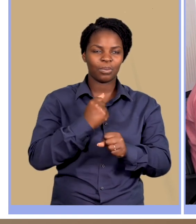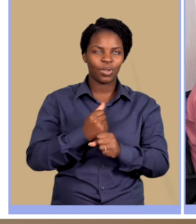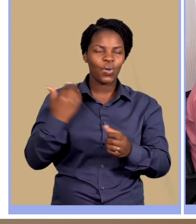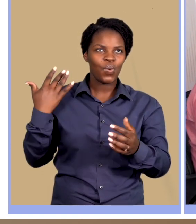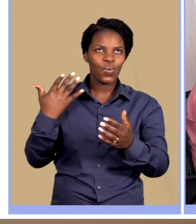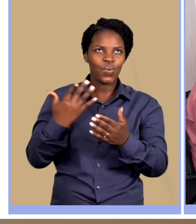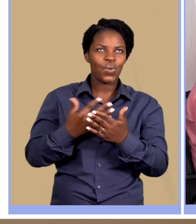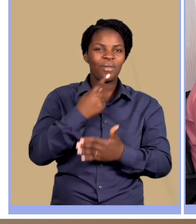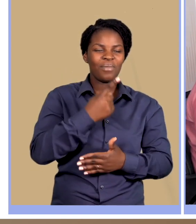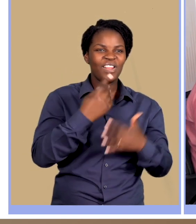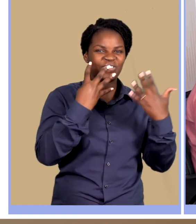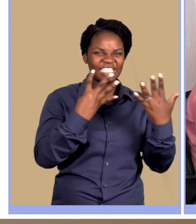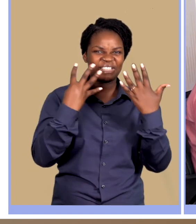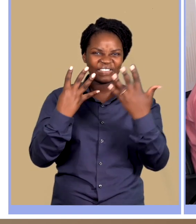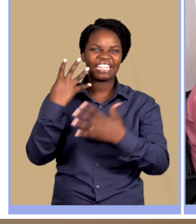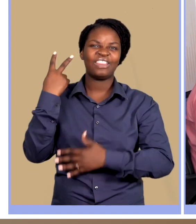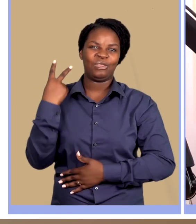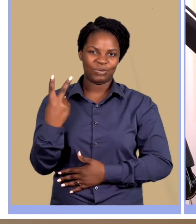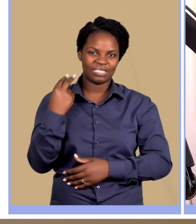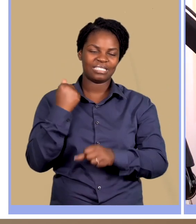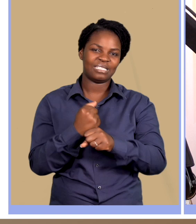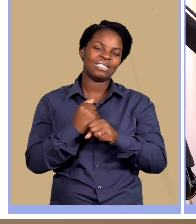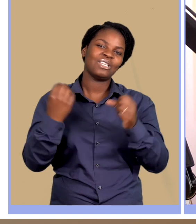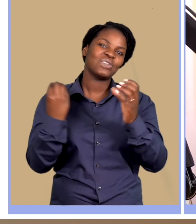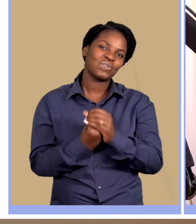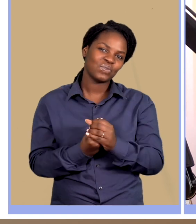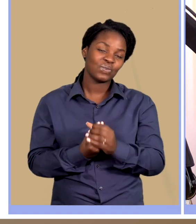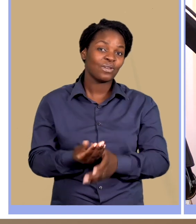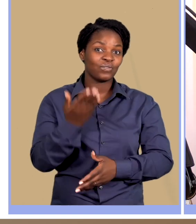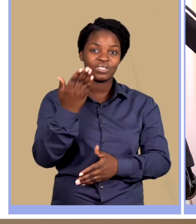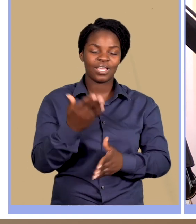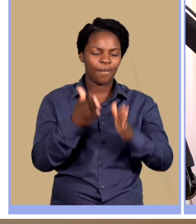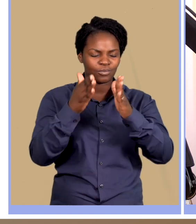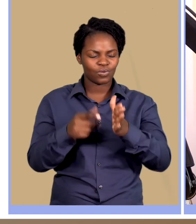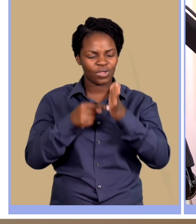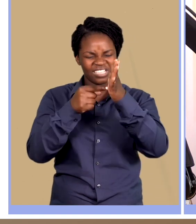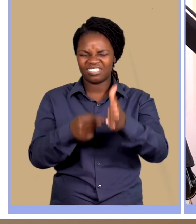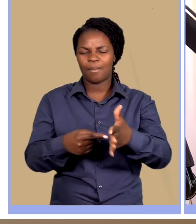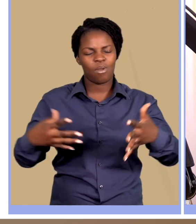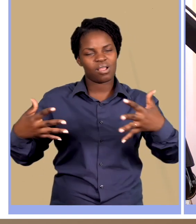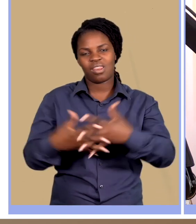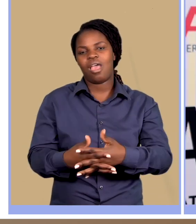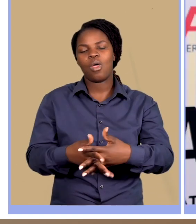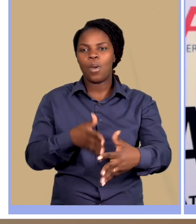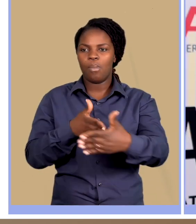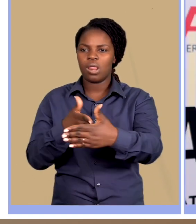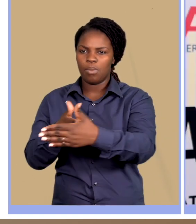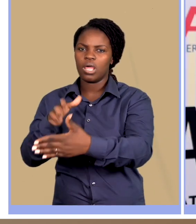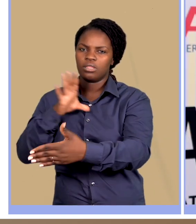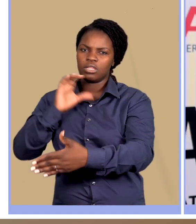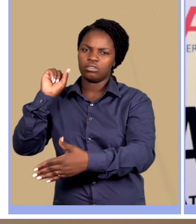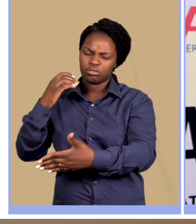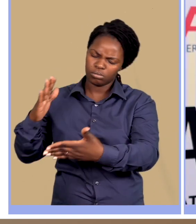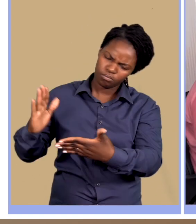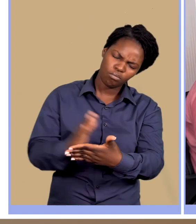És um exemplo claro de que quando as barreiras são removidas nós podemos participar em mesmo pé de igualdade com qualquer